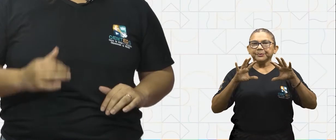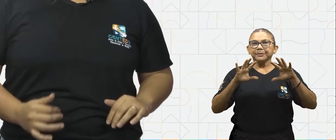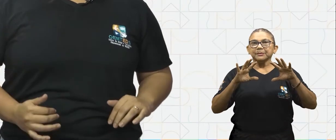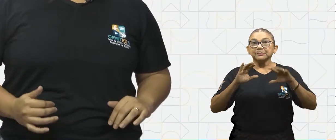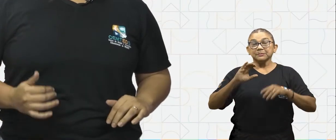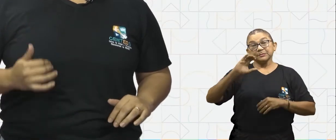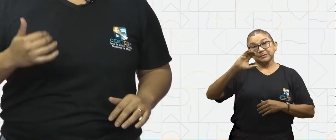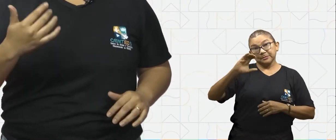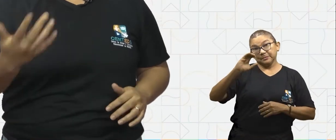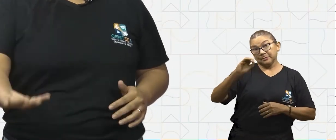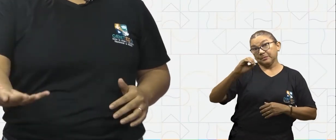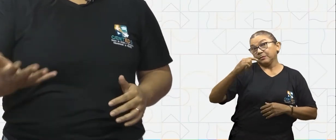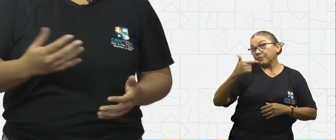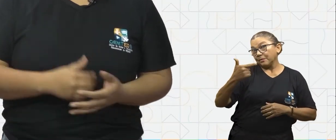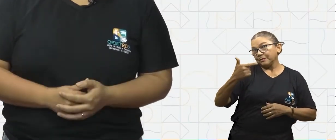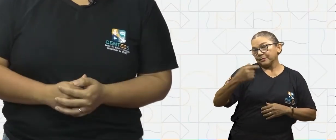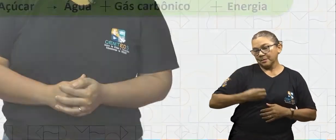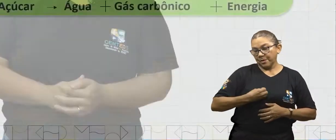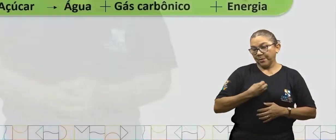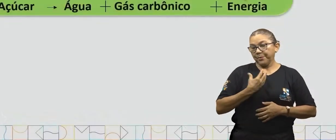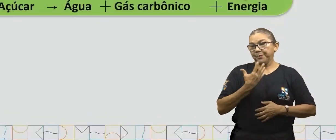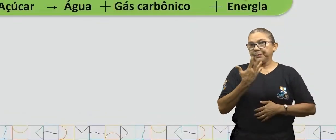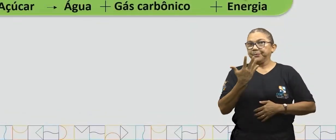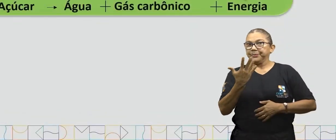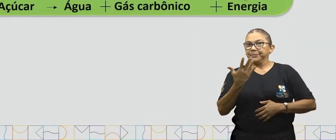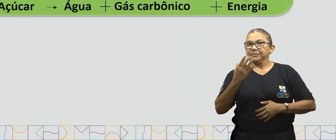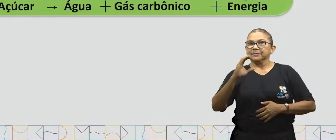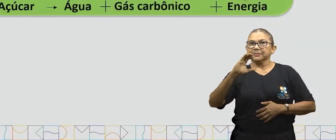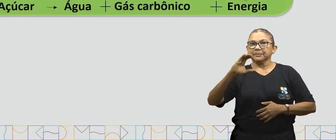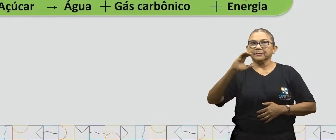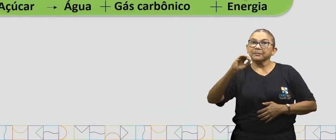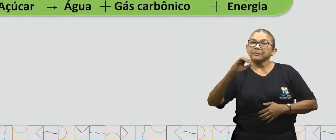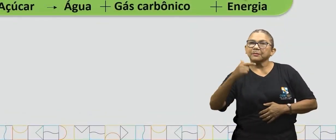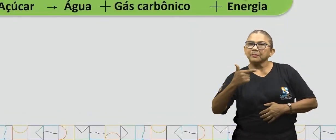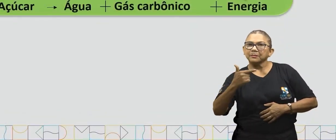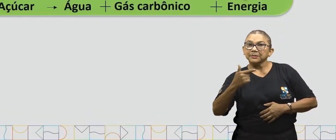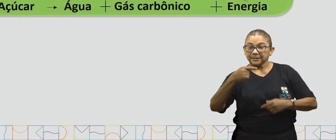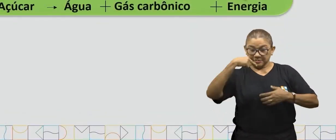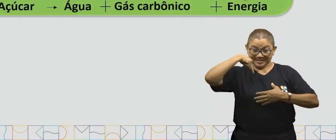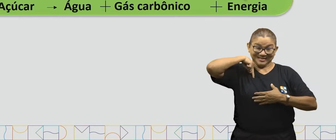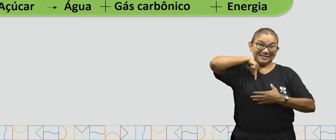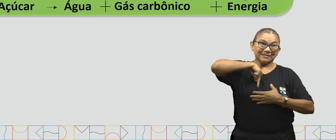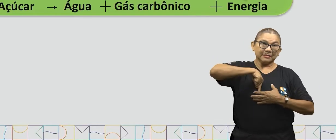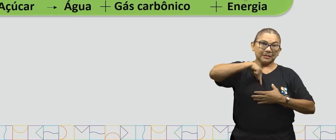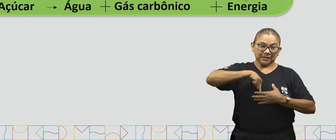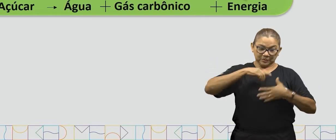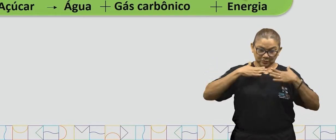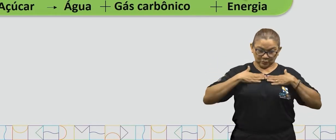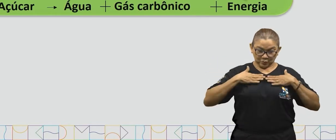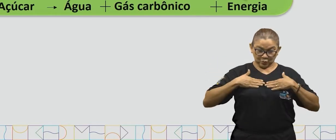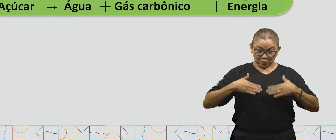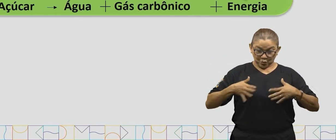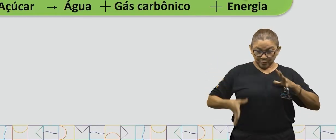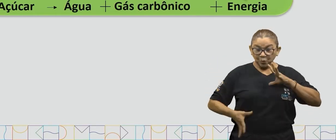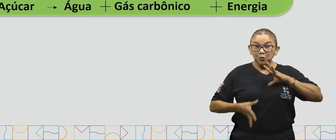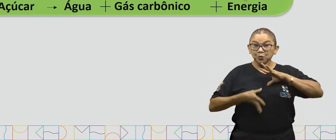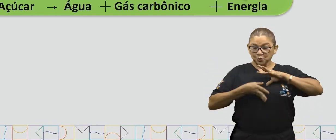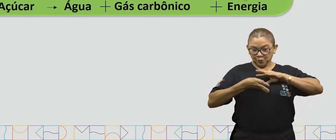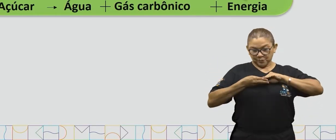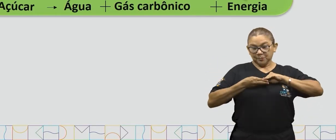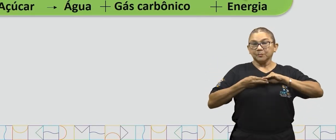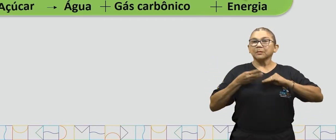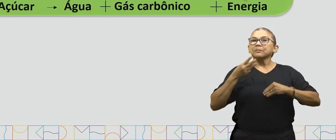em que colocamos o ar para fora. Dentro do nosso corpo, o gás carbônico se junta a um açúcar